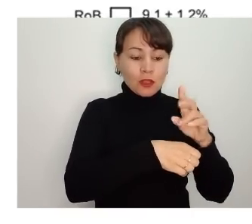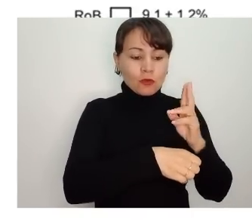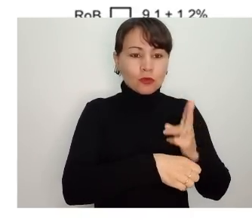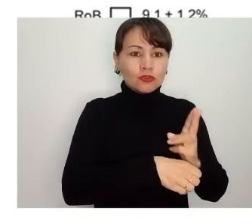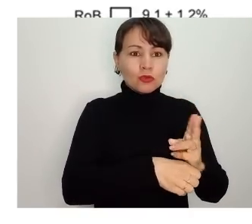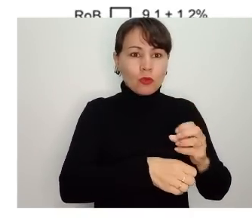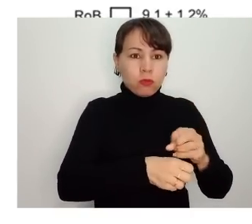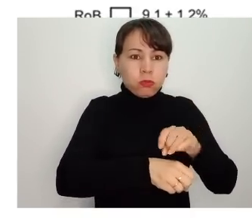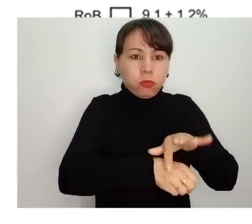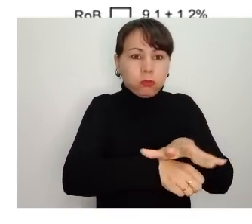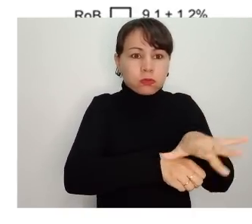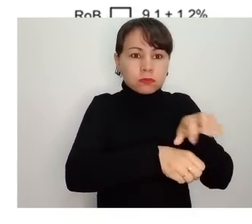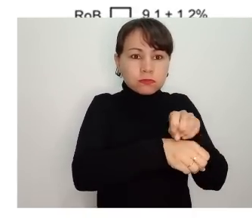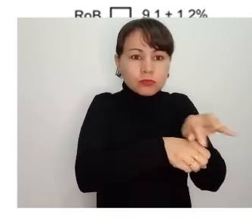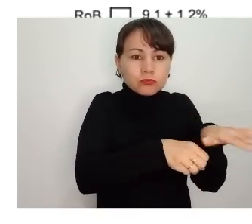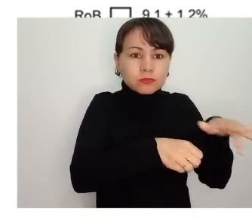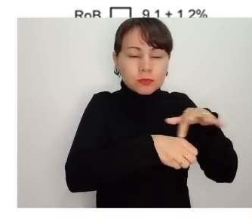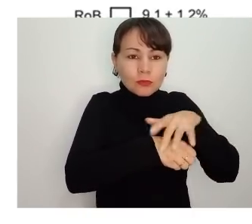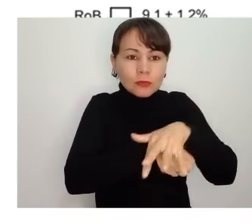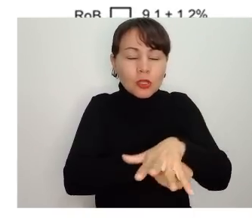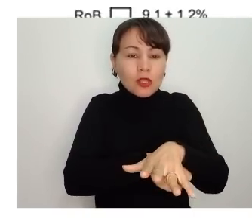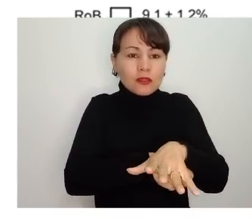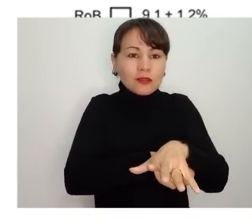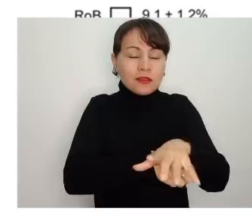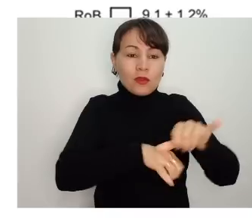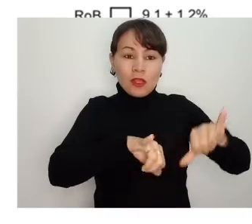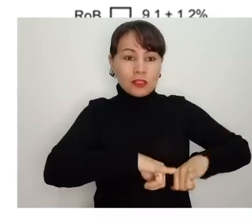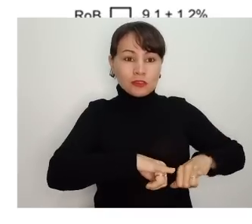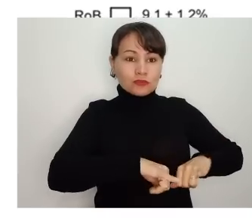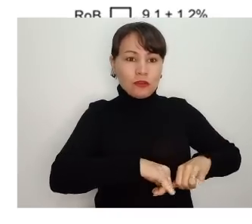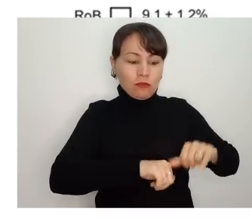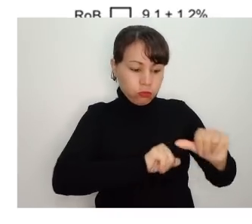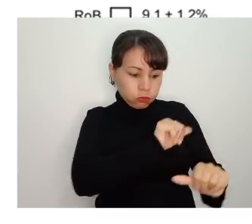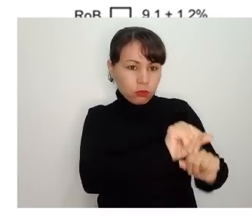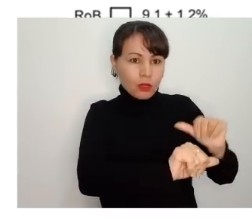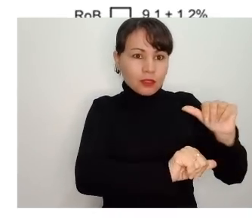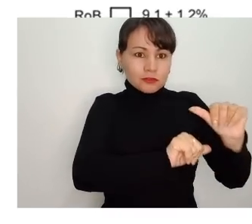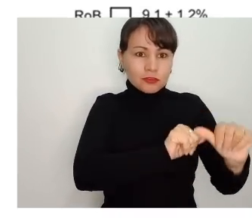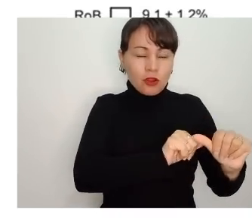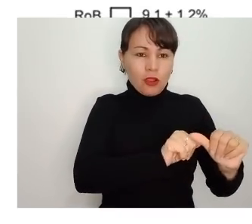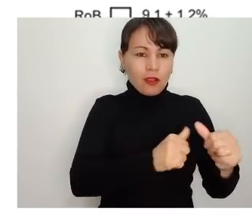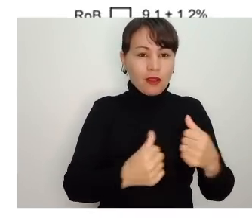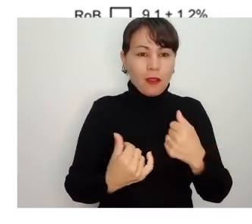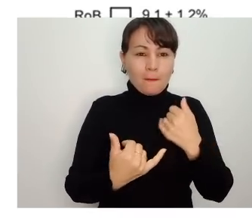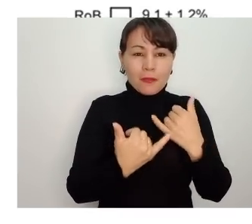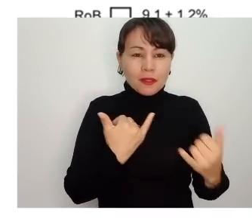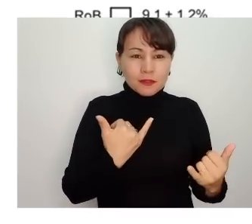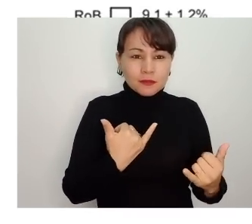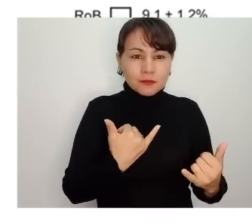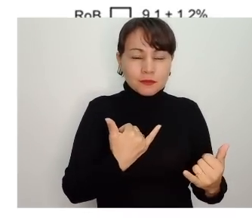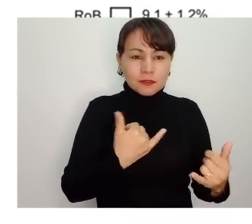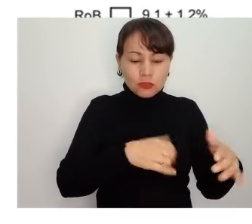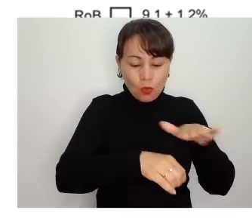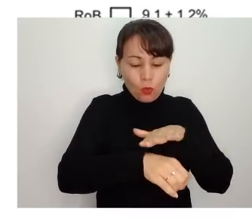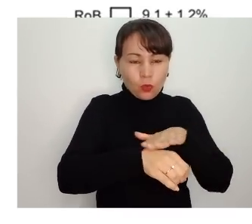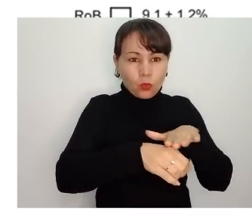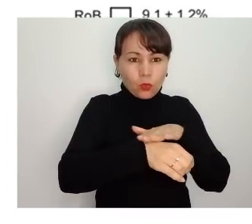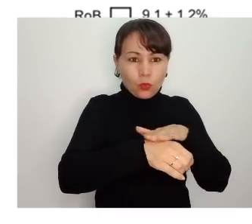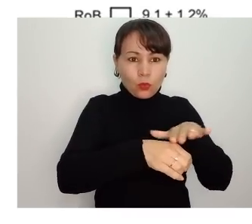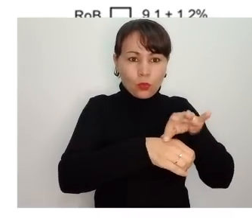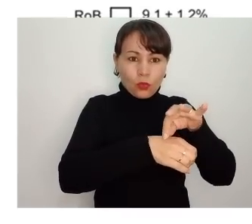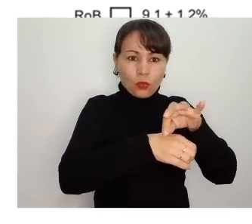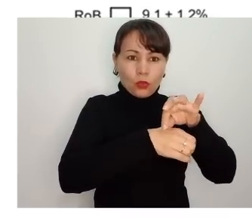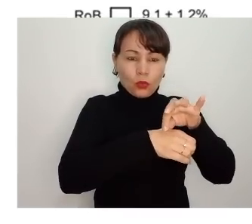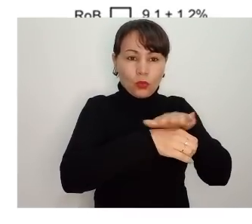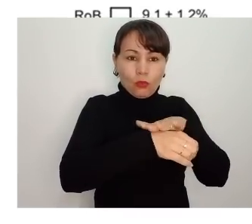elas não se multiplicam mais, portanto, elas não sofrem mitose, semelhante a um tecido da nossa